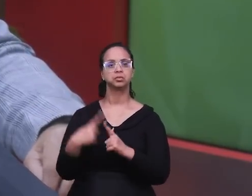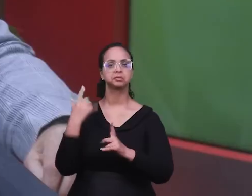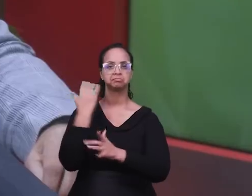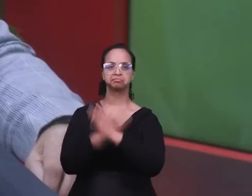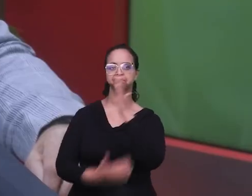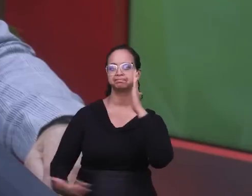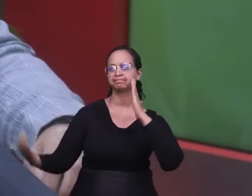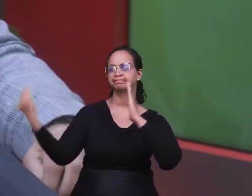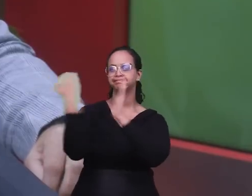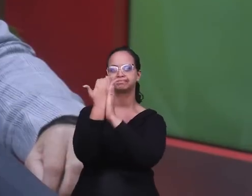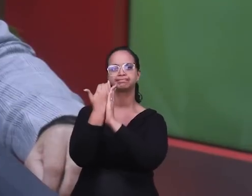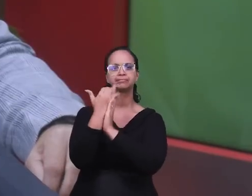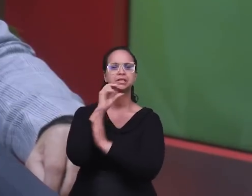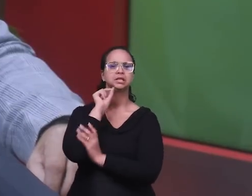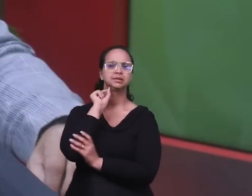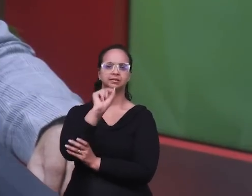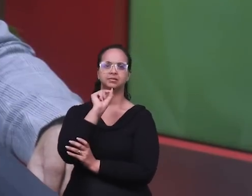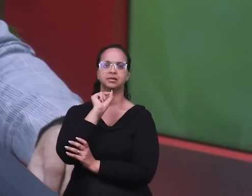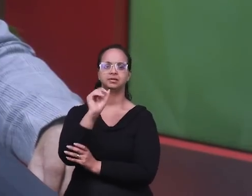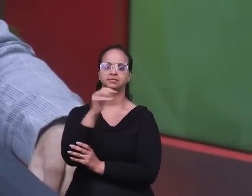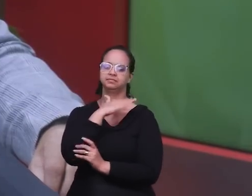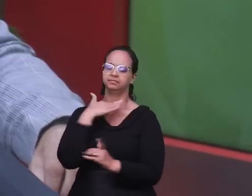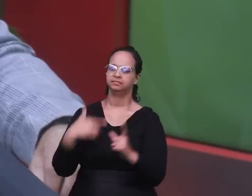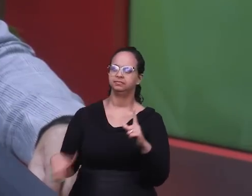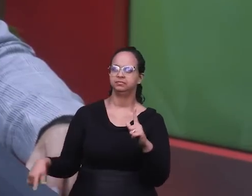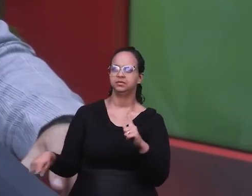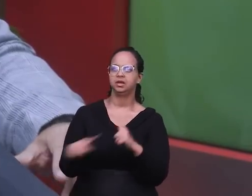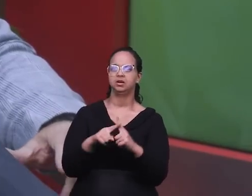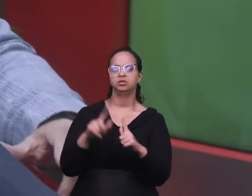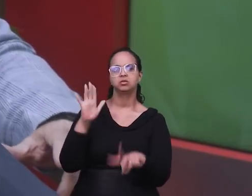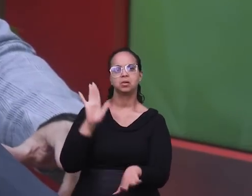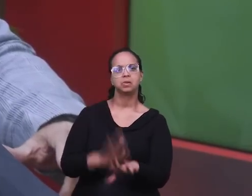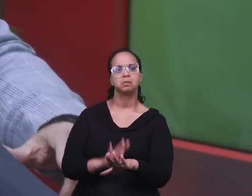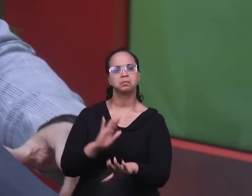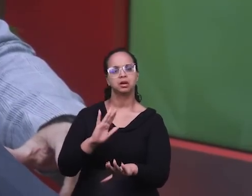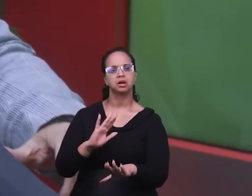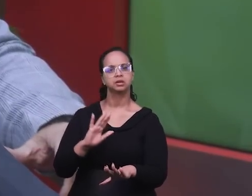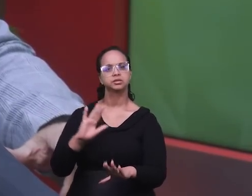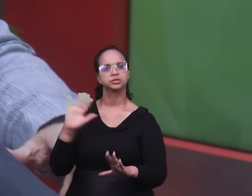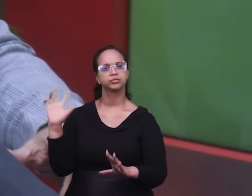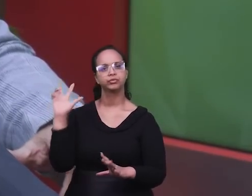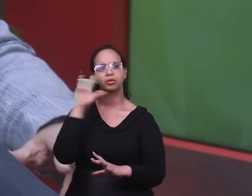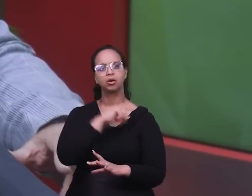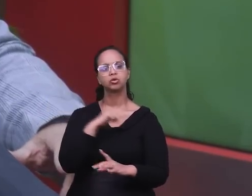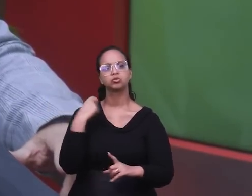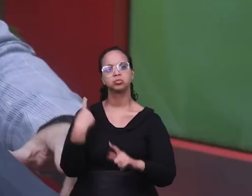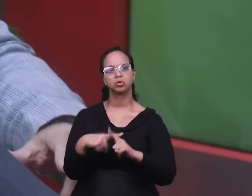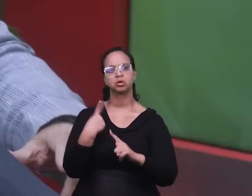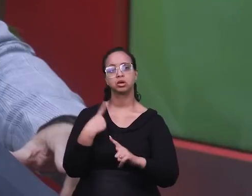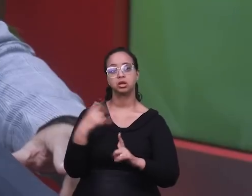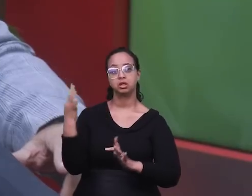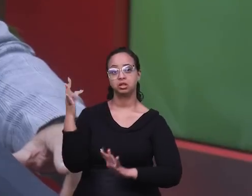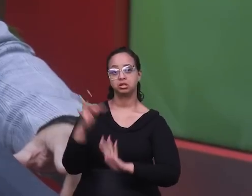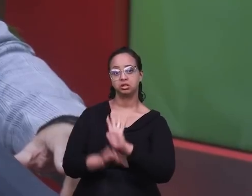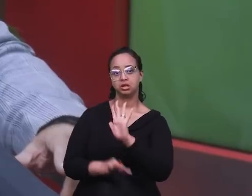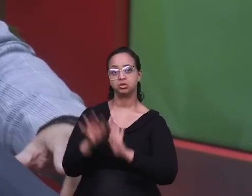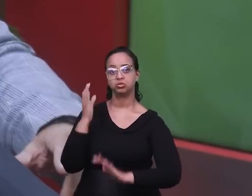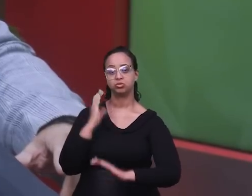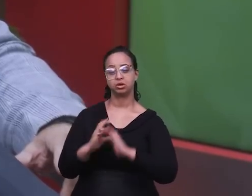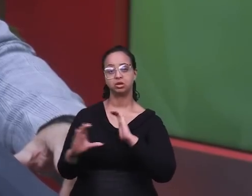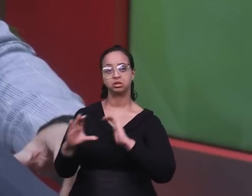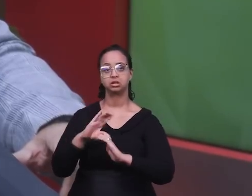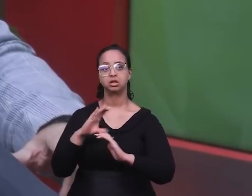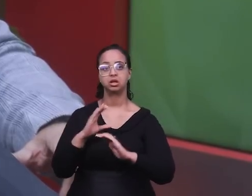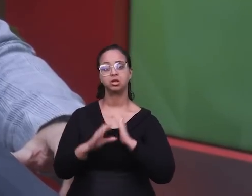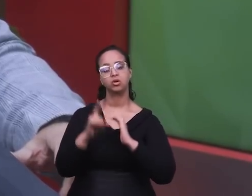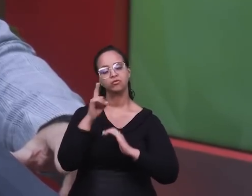cujo ápice se deu na cruz. Então, esse texto de Cantares, a noiva